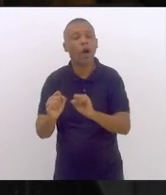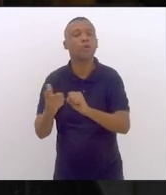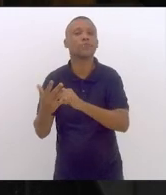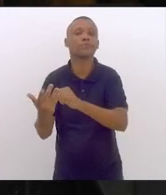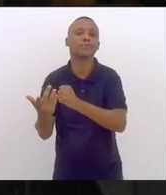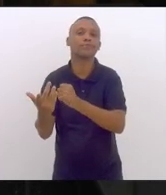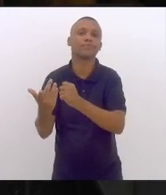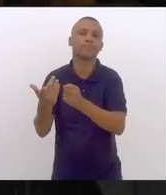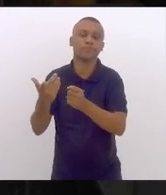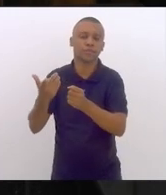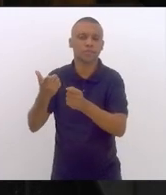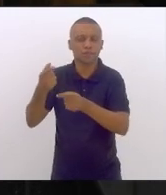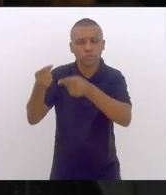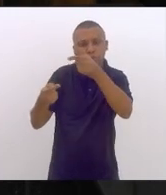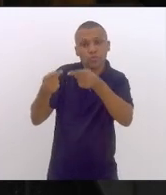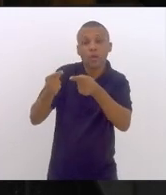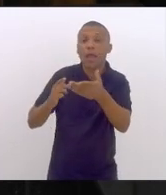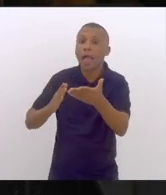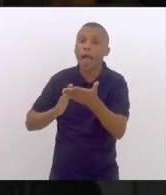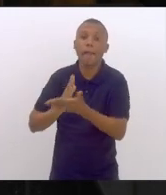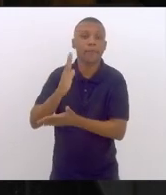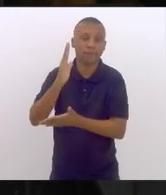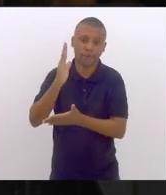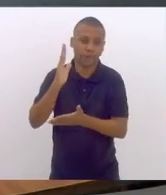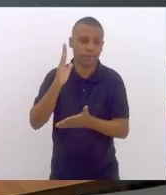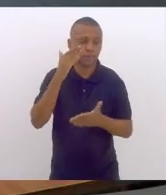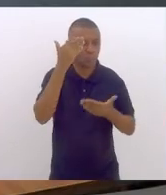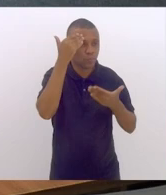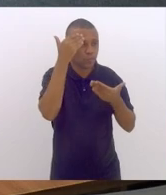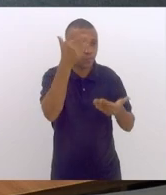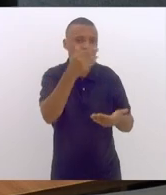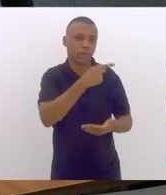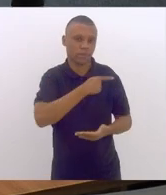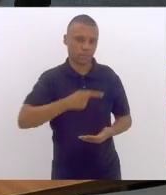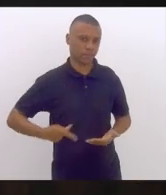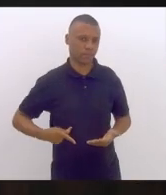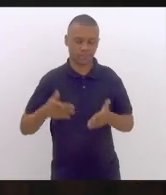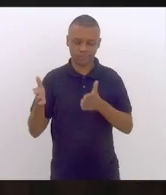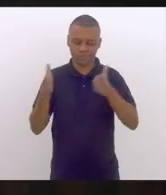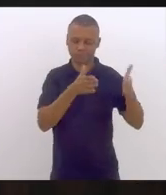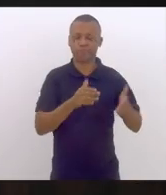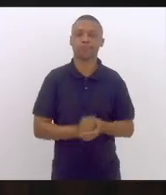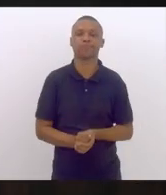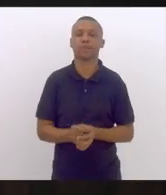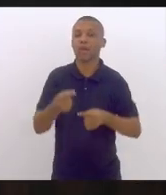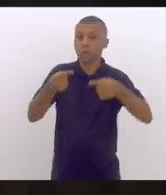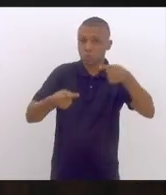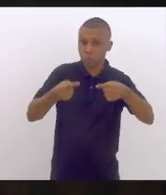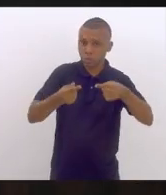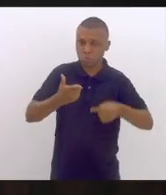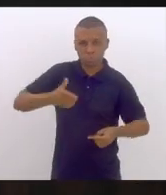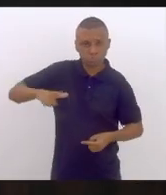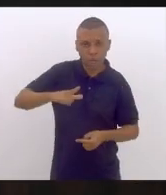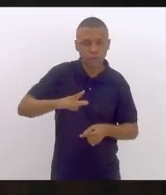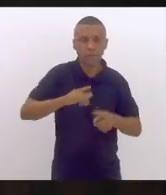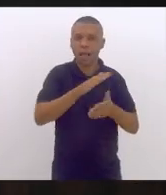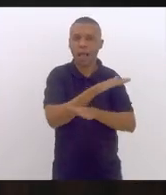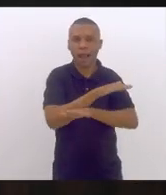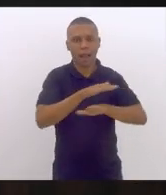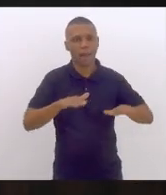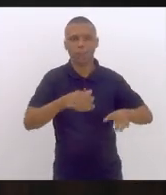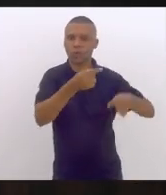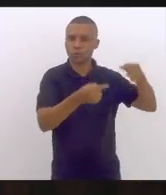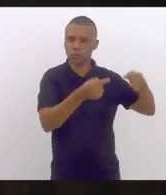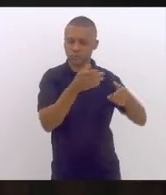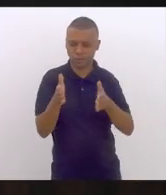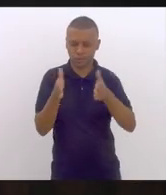a Muito obrigado senhor presidente Continue em discussão não havendo que Queira discutir encerrar da discussão